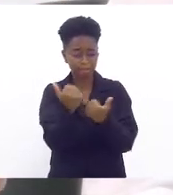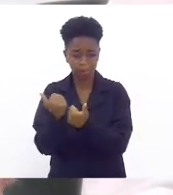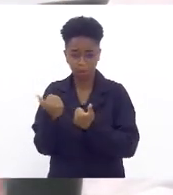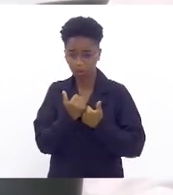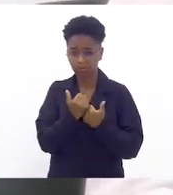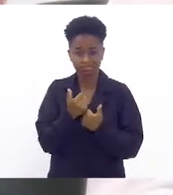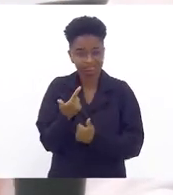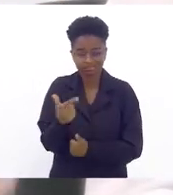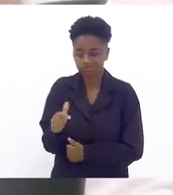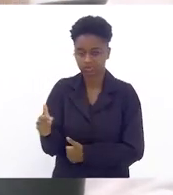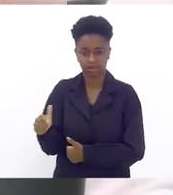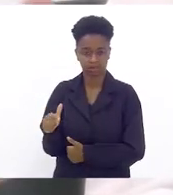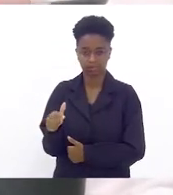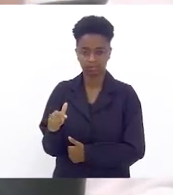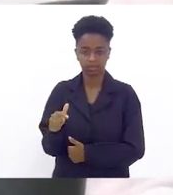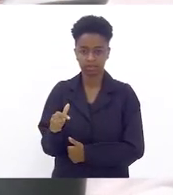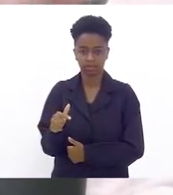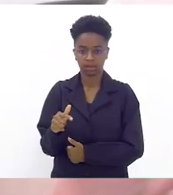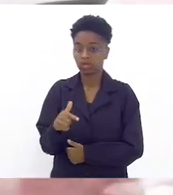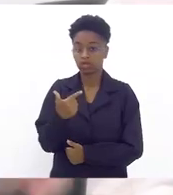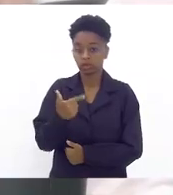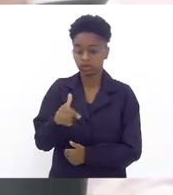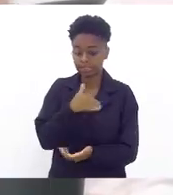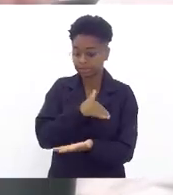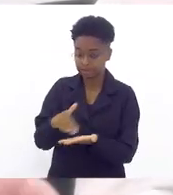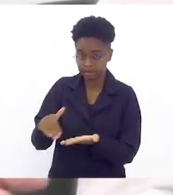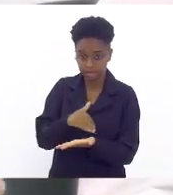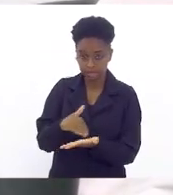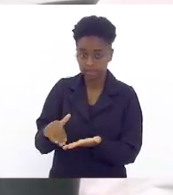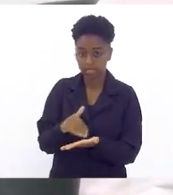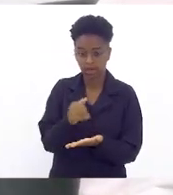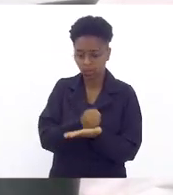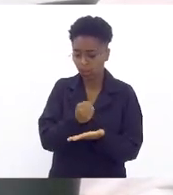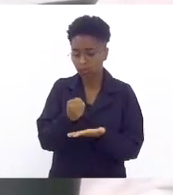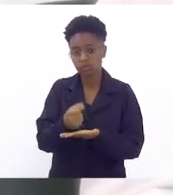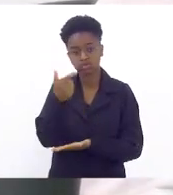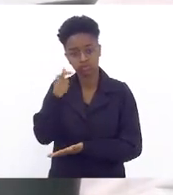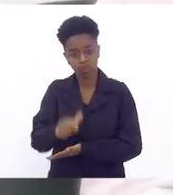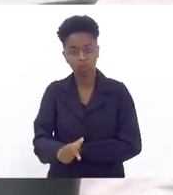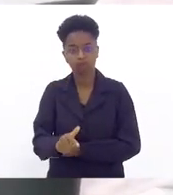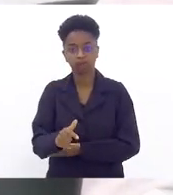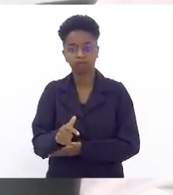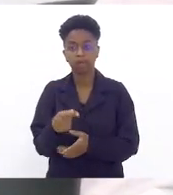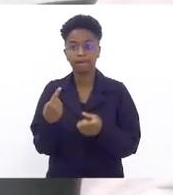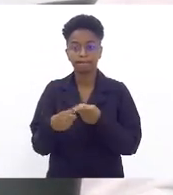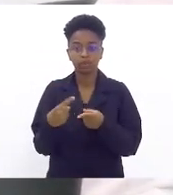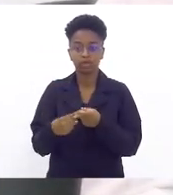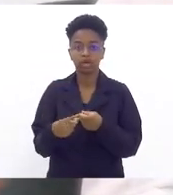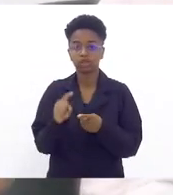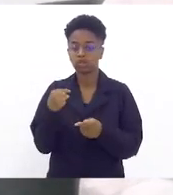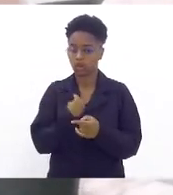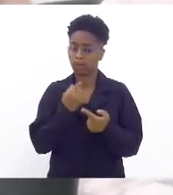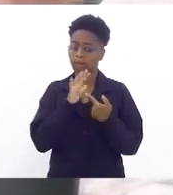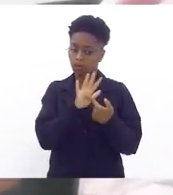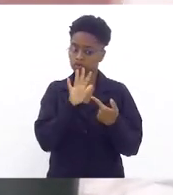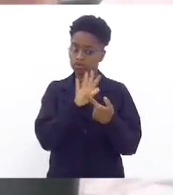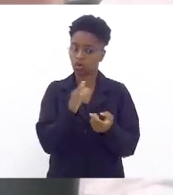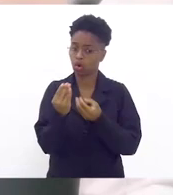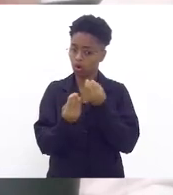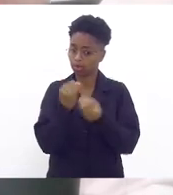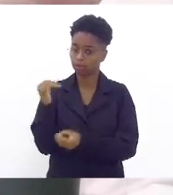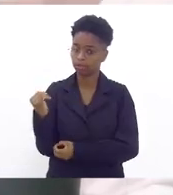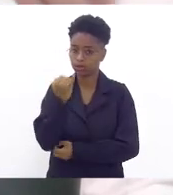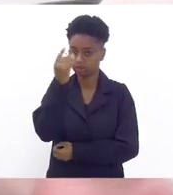nós não tivemos nós não tivemos a parte secretaria sendo recontratada embora a gente tenha apontado para várias vezes a importância